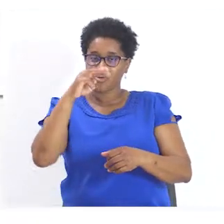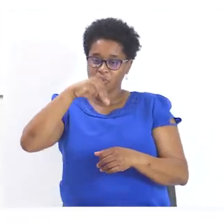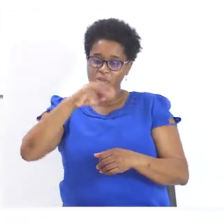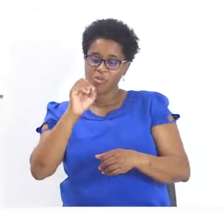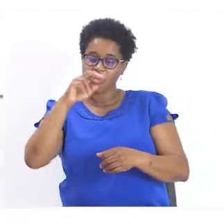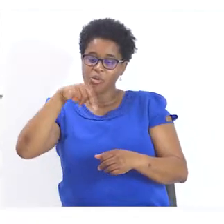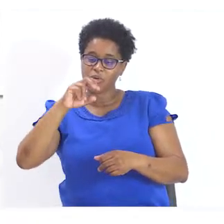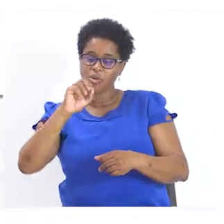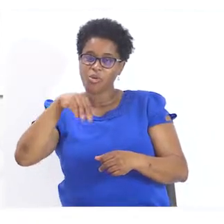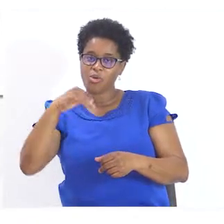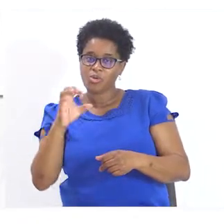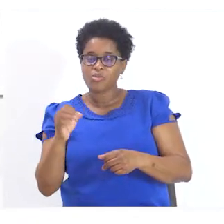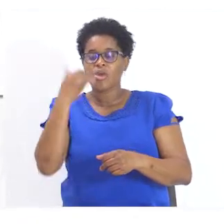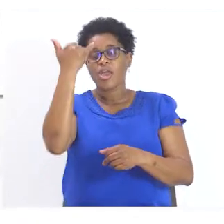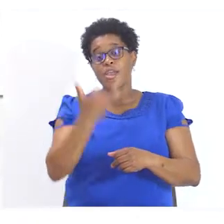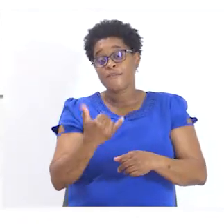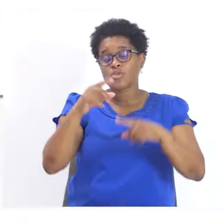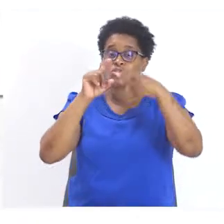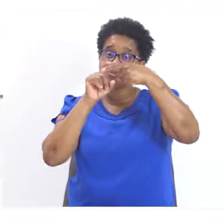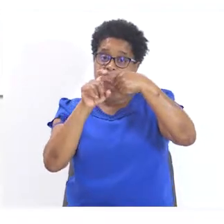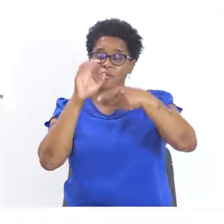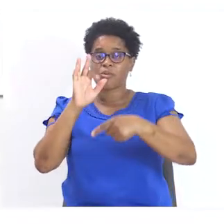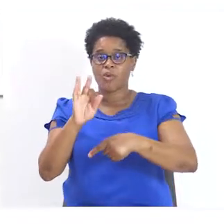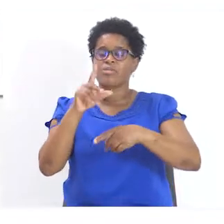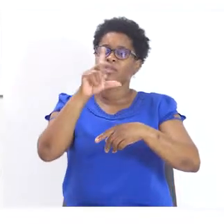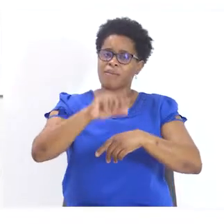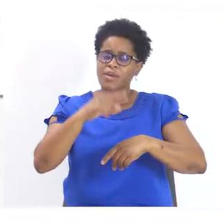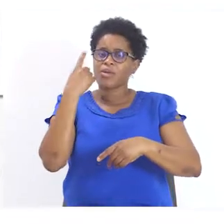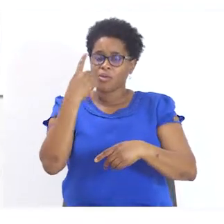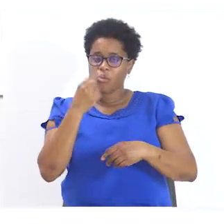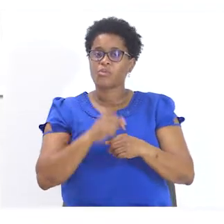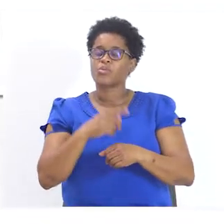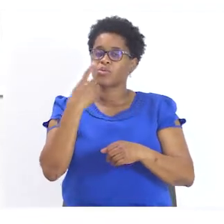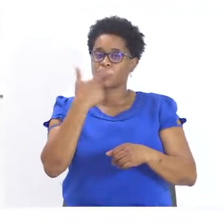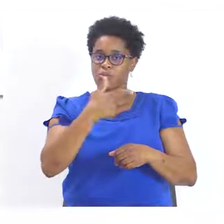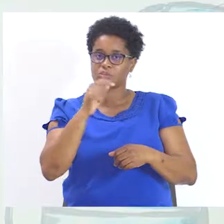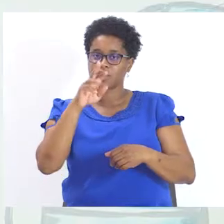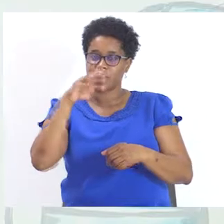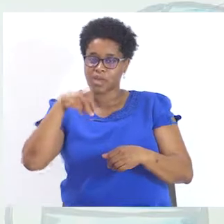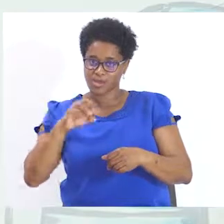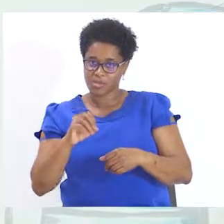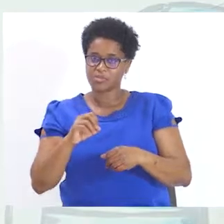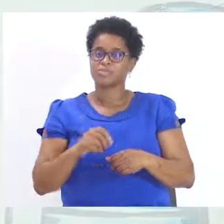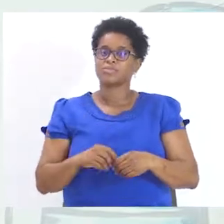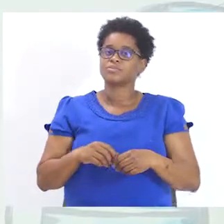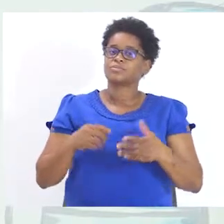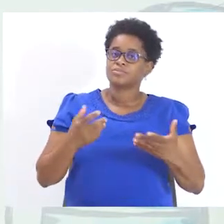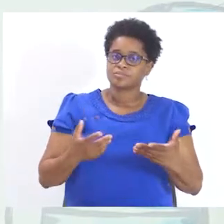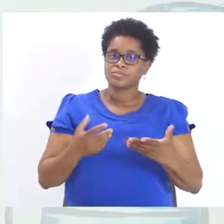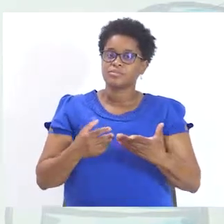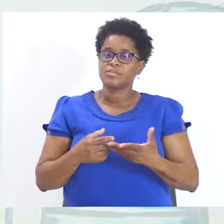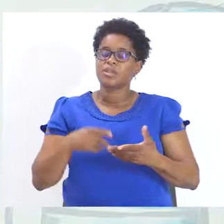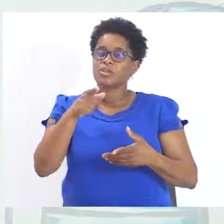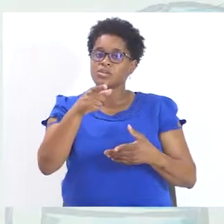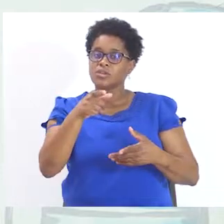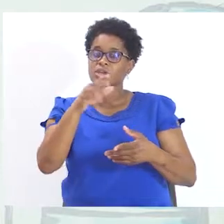monômio. Y dividido por 4 também é um único termo. Ali onde temos